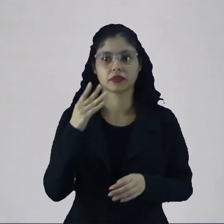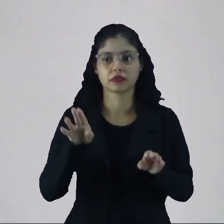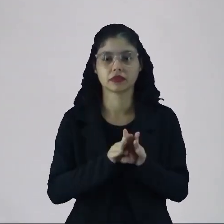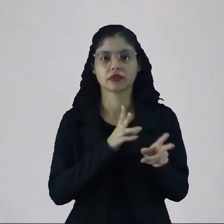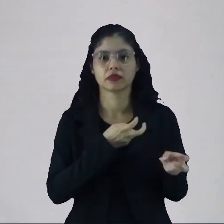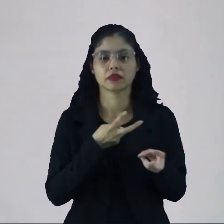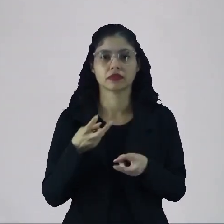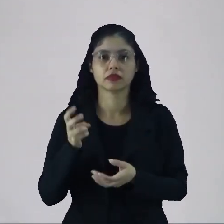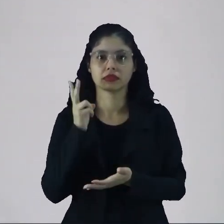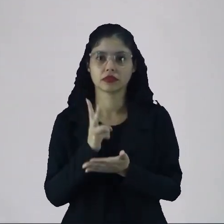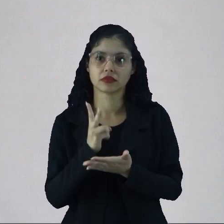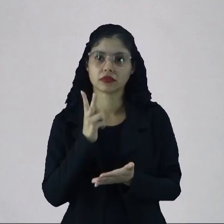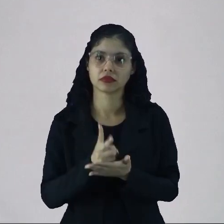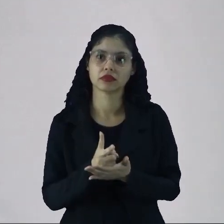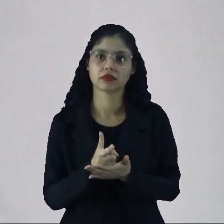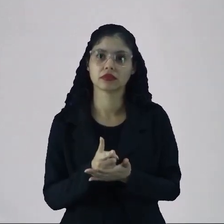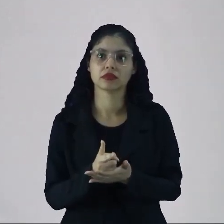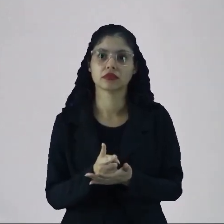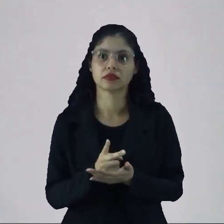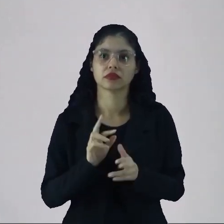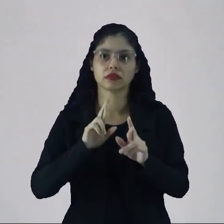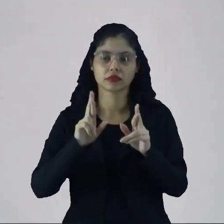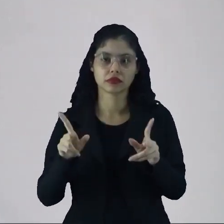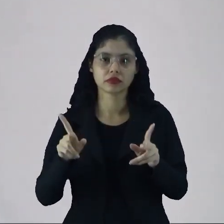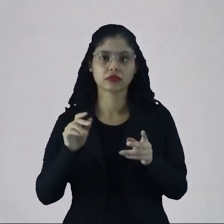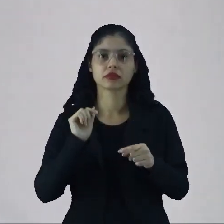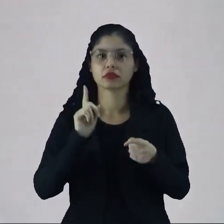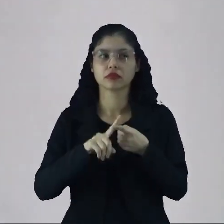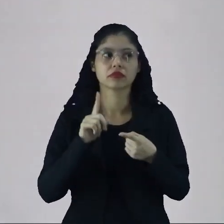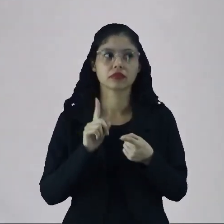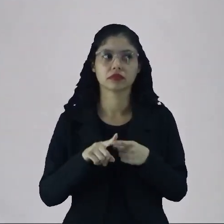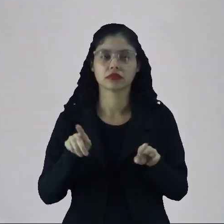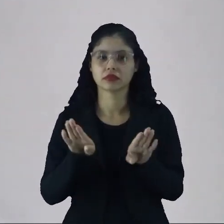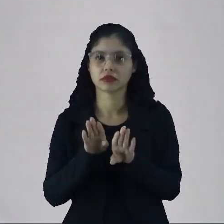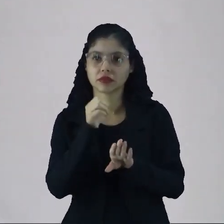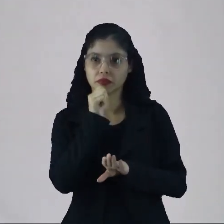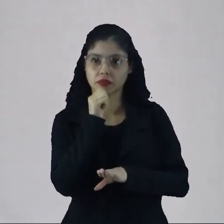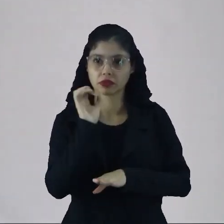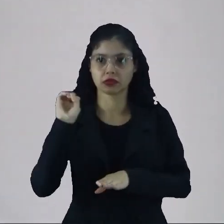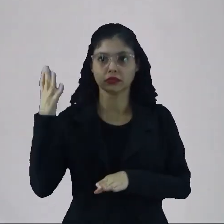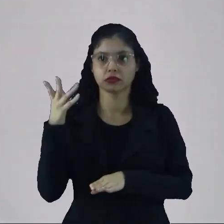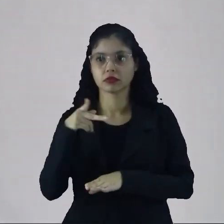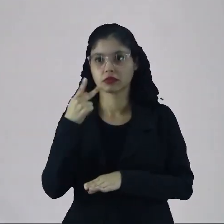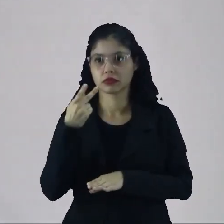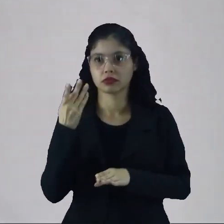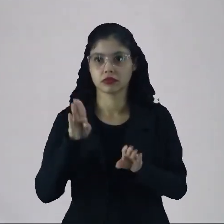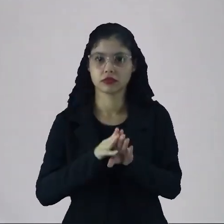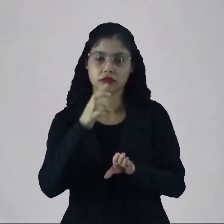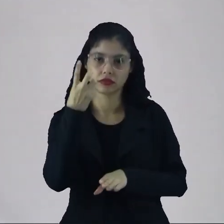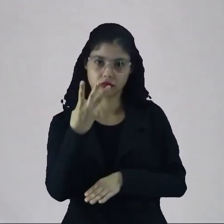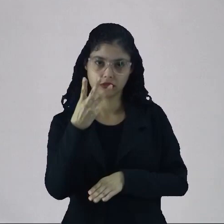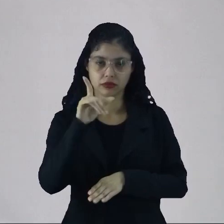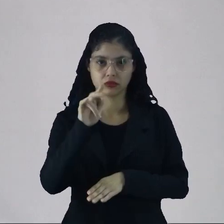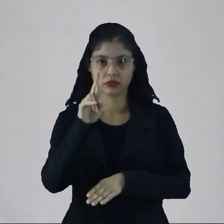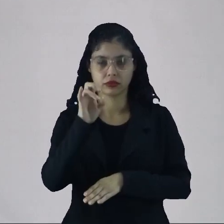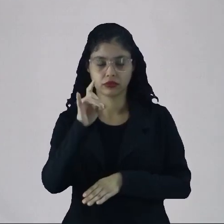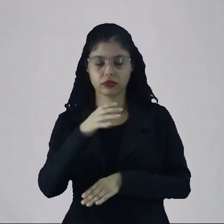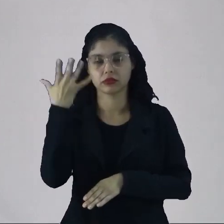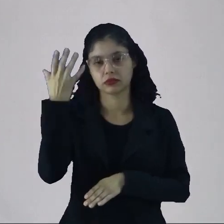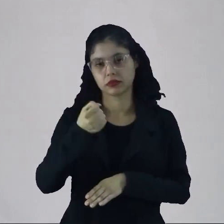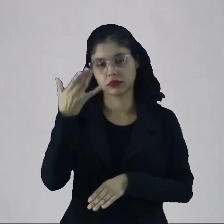gente observa sempre a diferença. Por quê? No caso ali, ele falou que 3 litros de